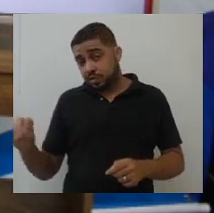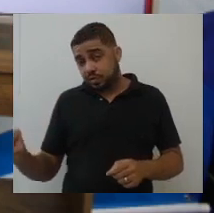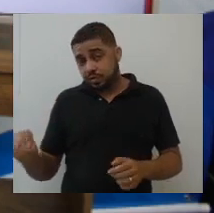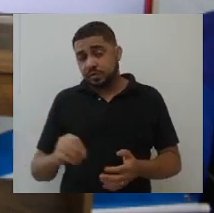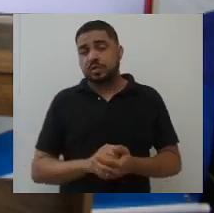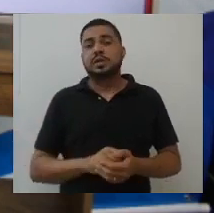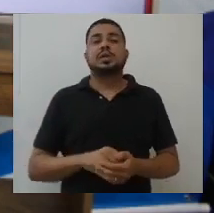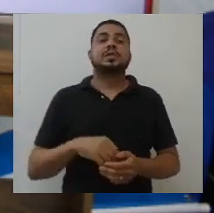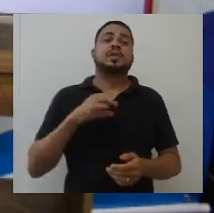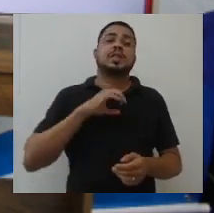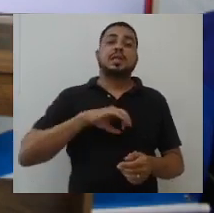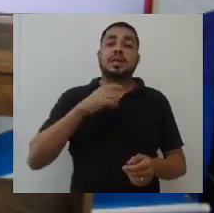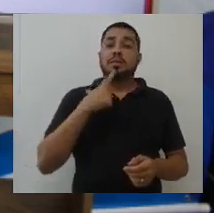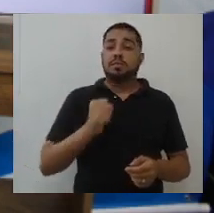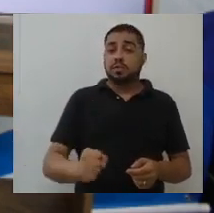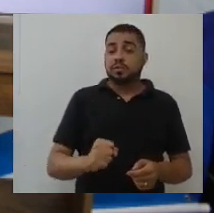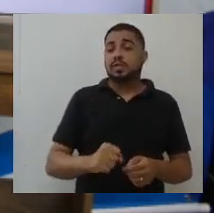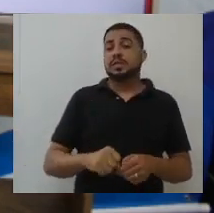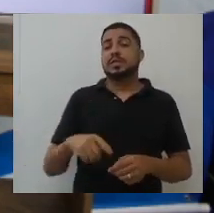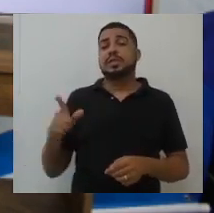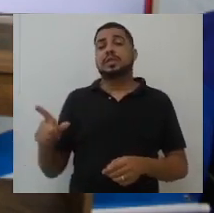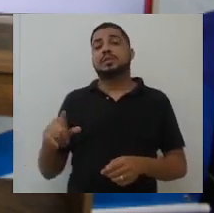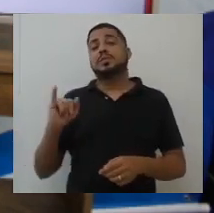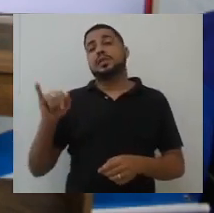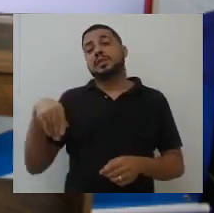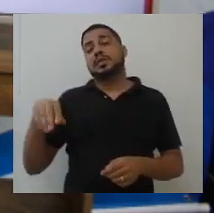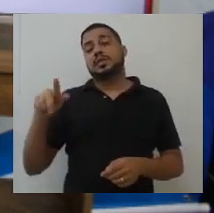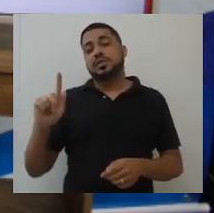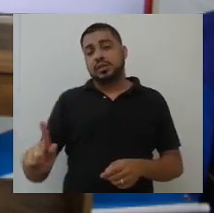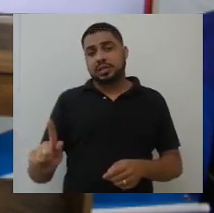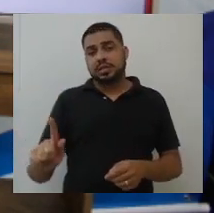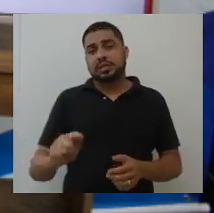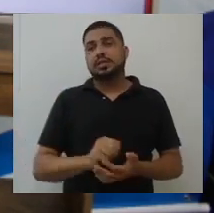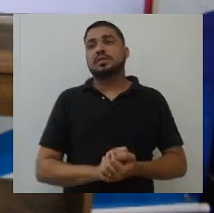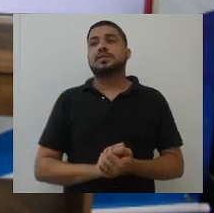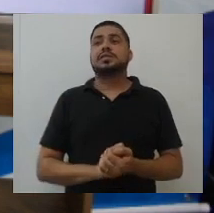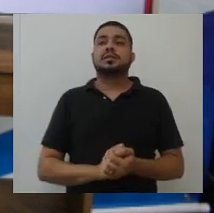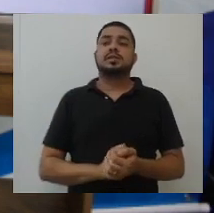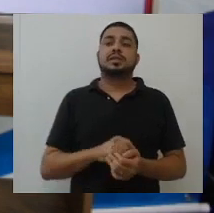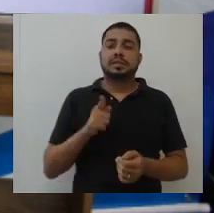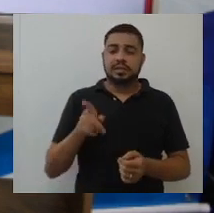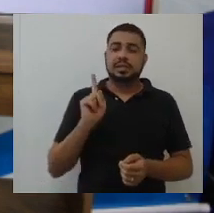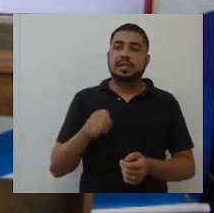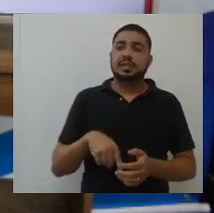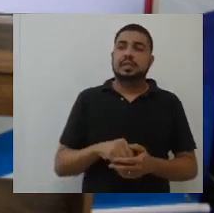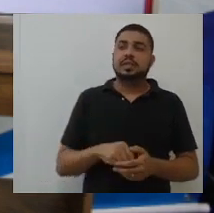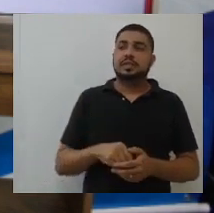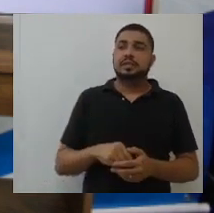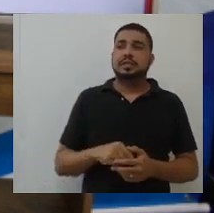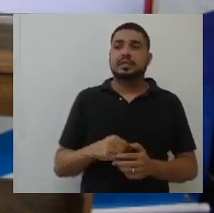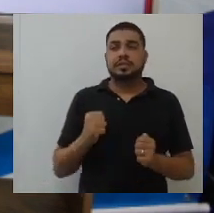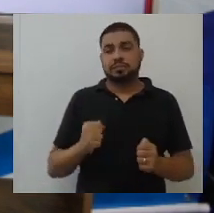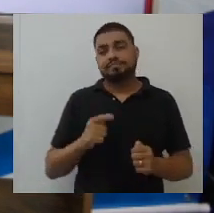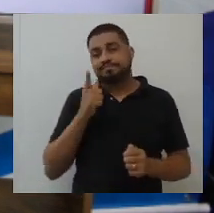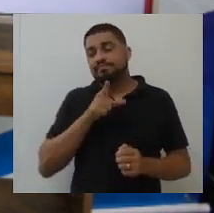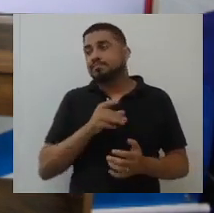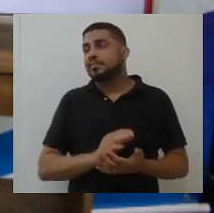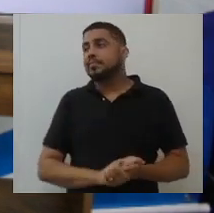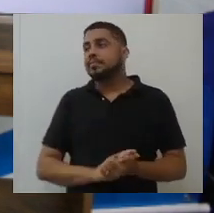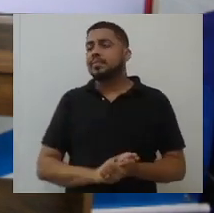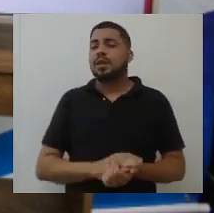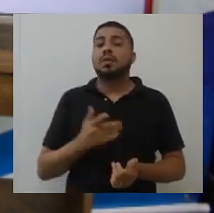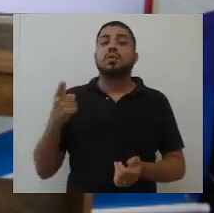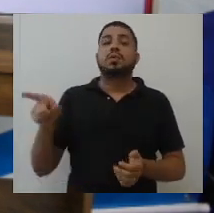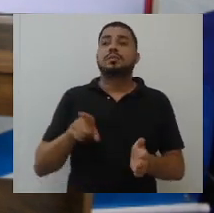língua portuguesa, que na língua inglesa vai ser o ING. Tá certo? Essa é uma das situações que acontece.